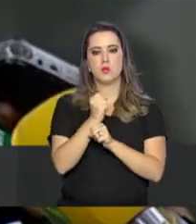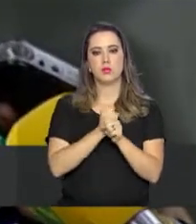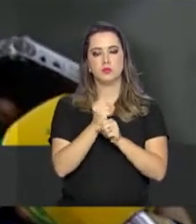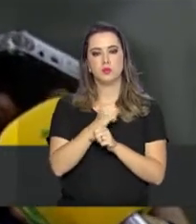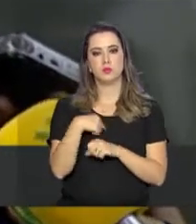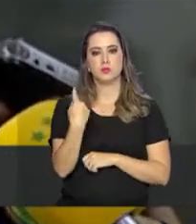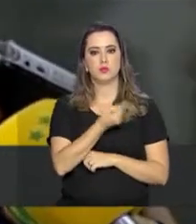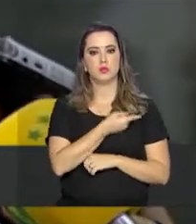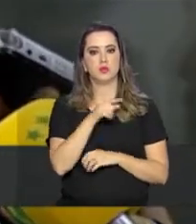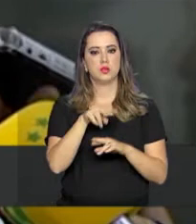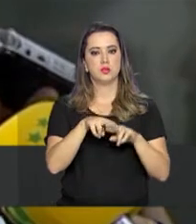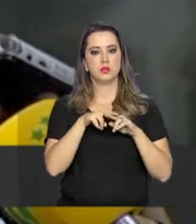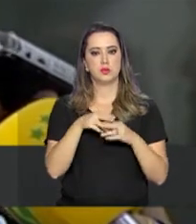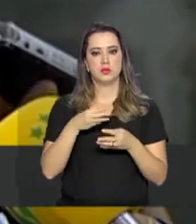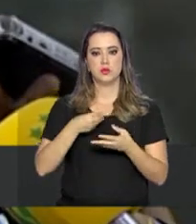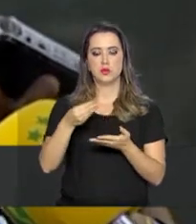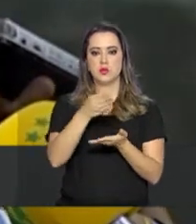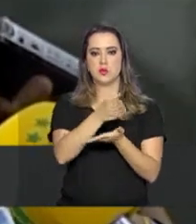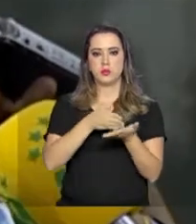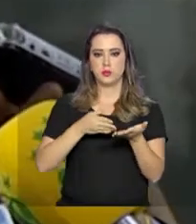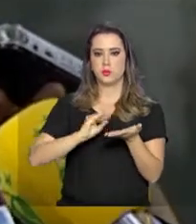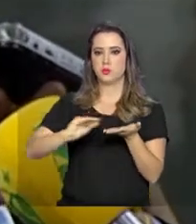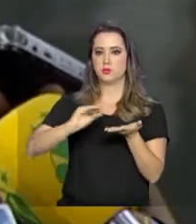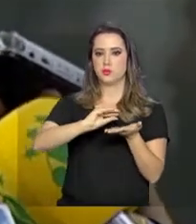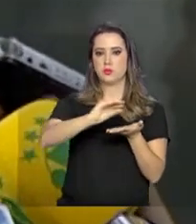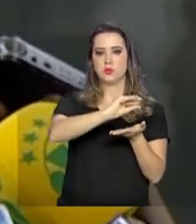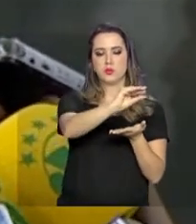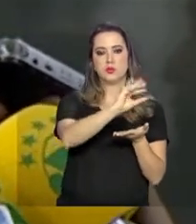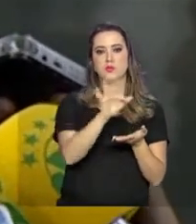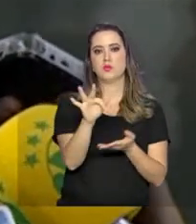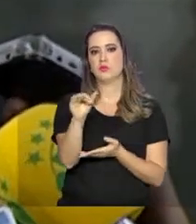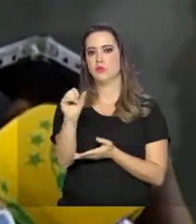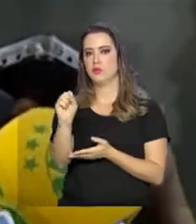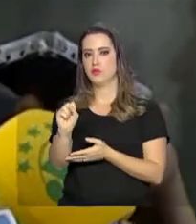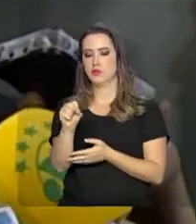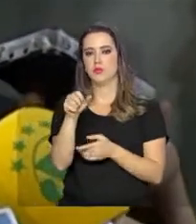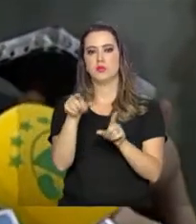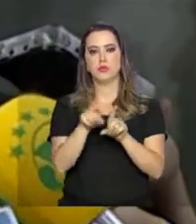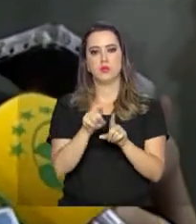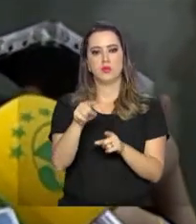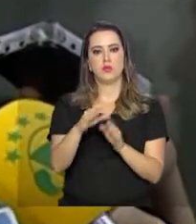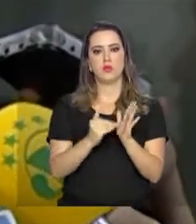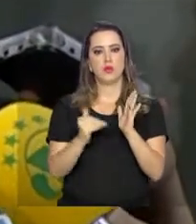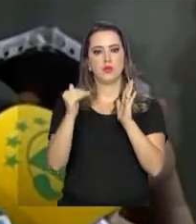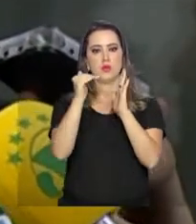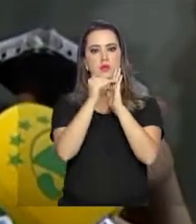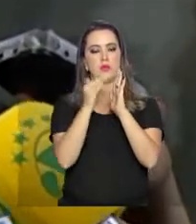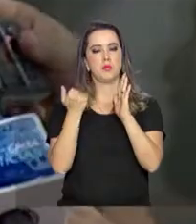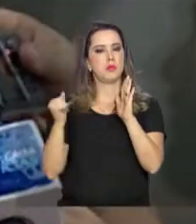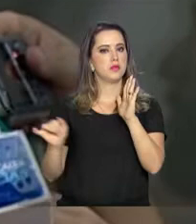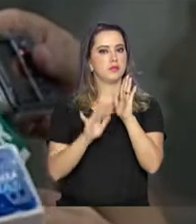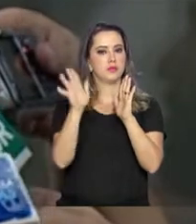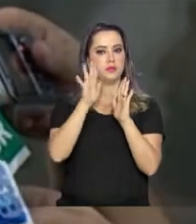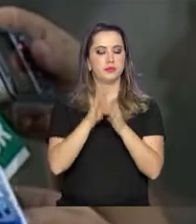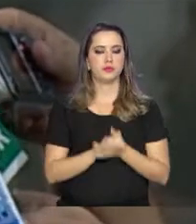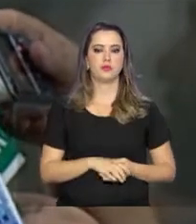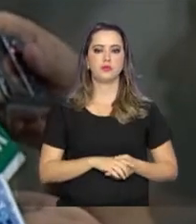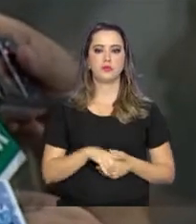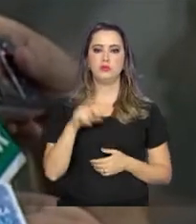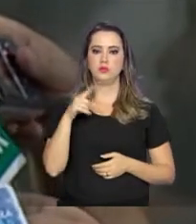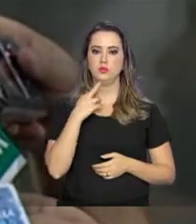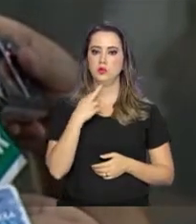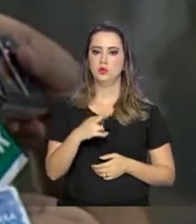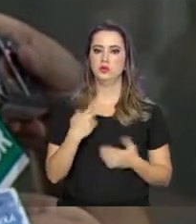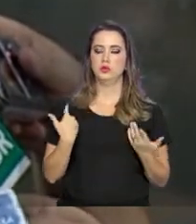gente, em função da distribuição de resultado, as contas do FGTS rendem acima da inflação. Isso foi resultado de